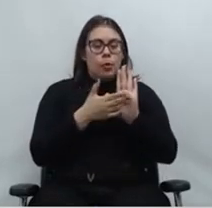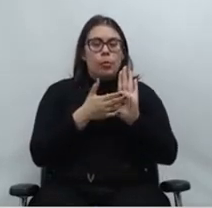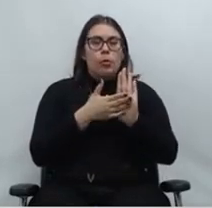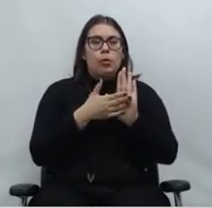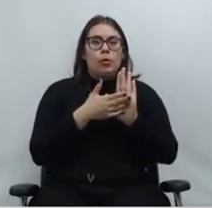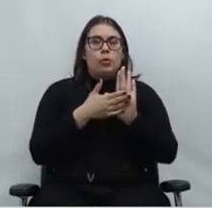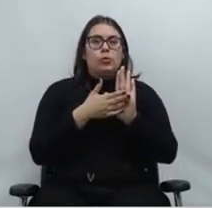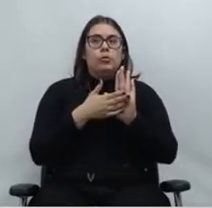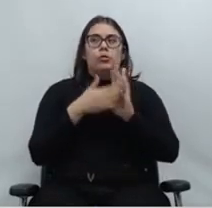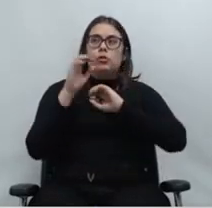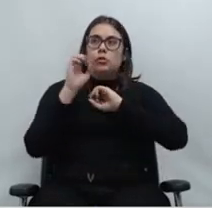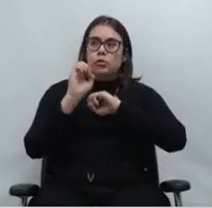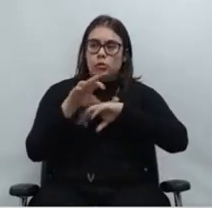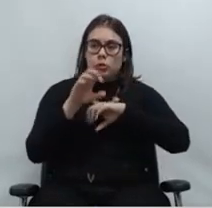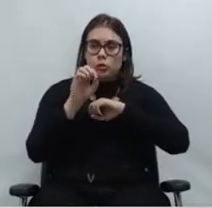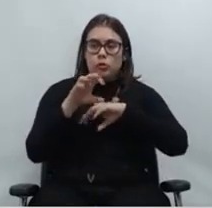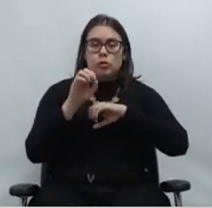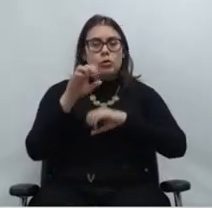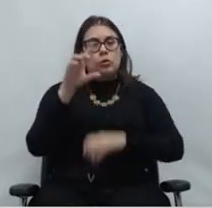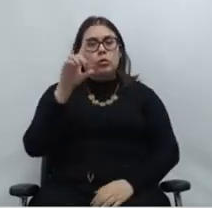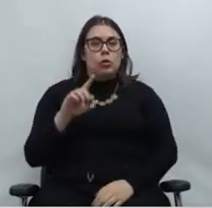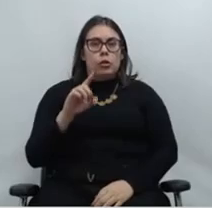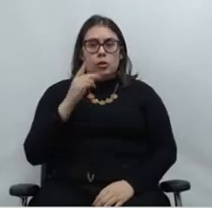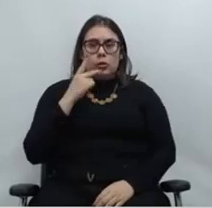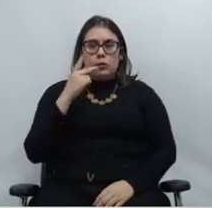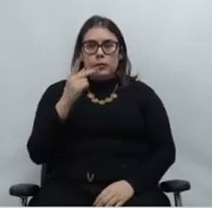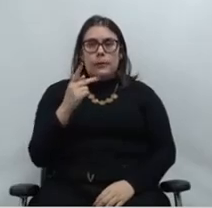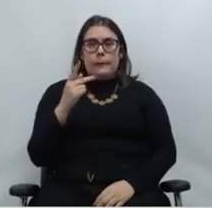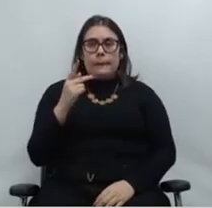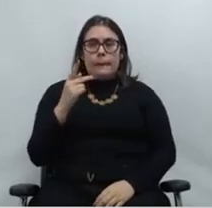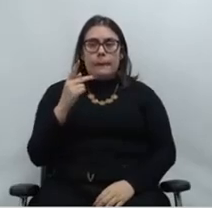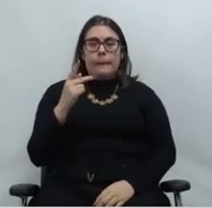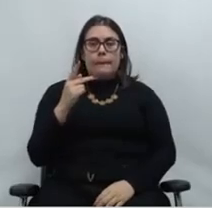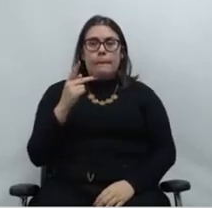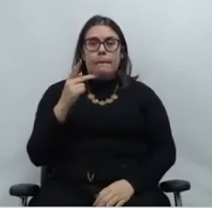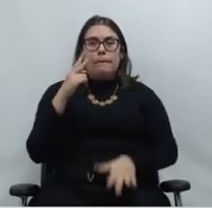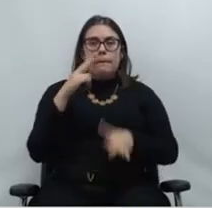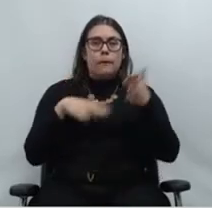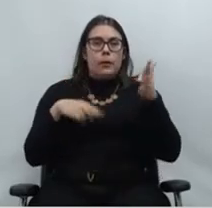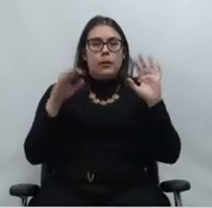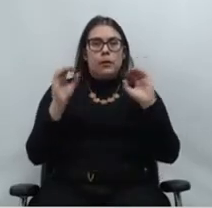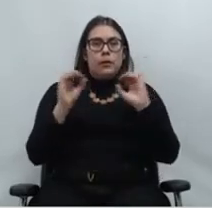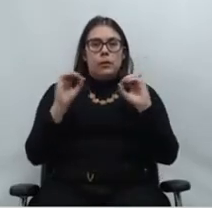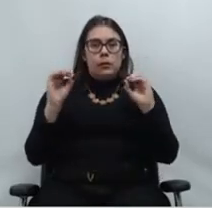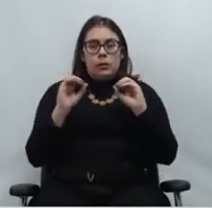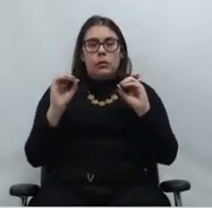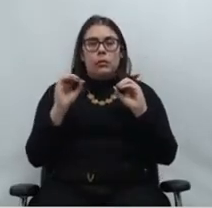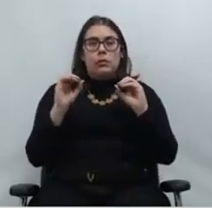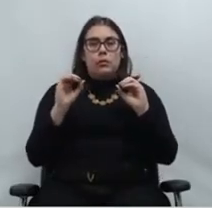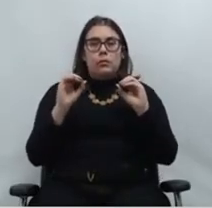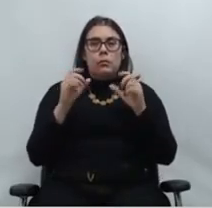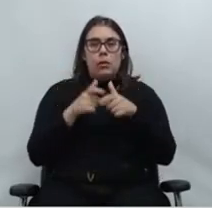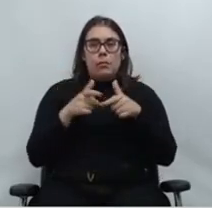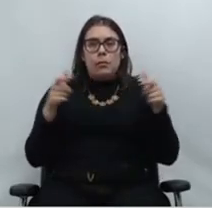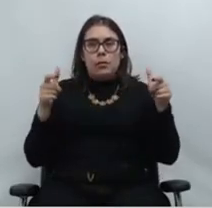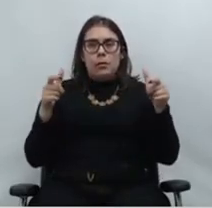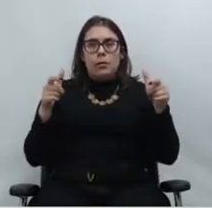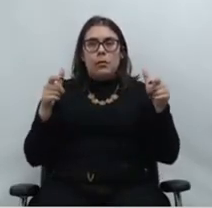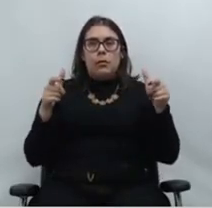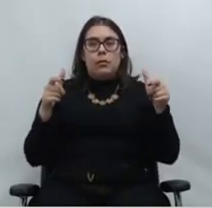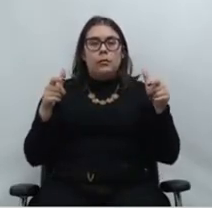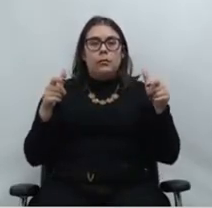associadas ao eixo de educação em direitos, que aqui eu listei no voto, também não farei a leitura, apenas para não ampliar ainda mais